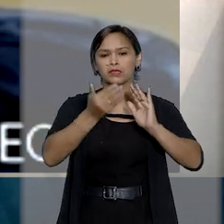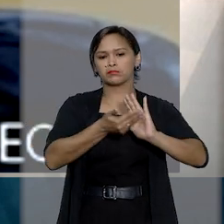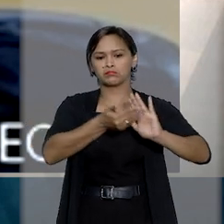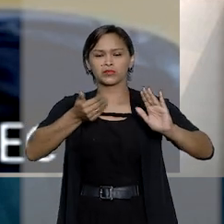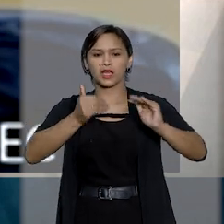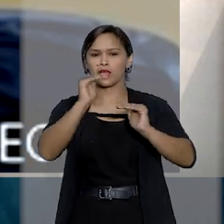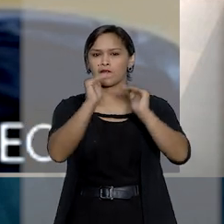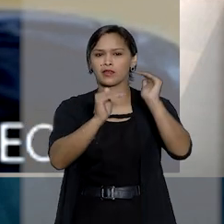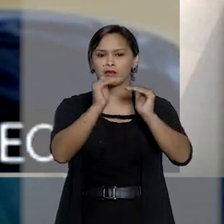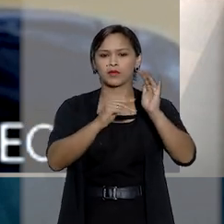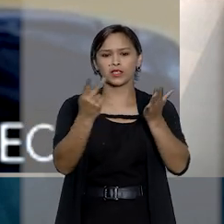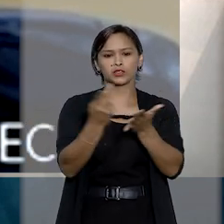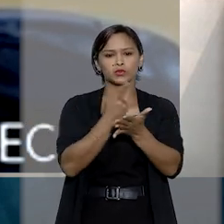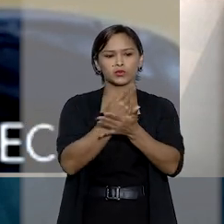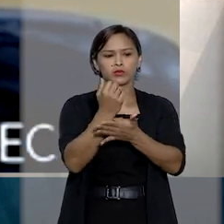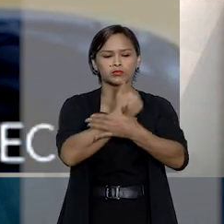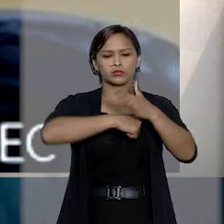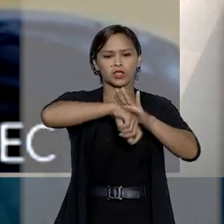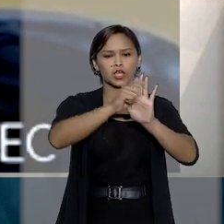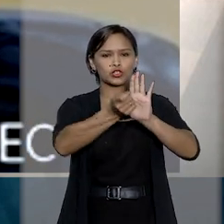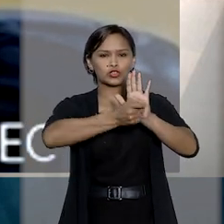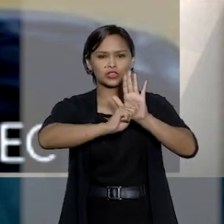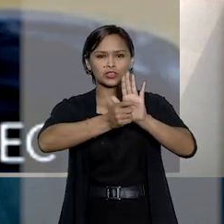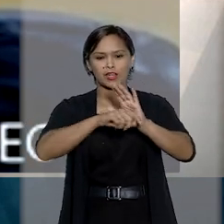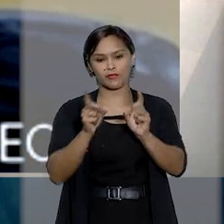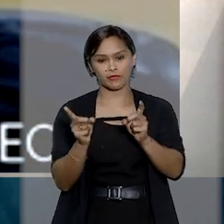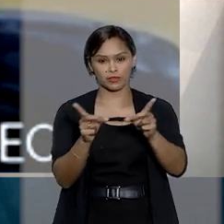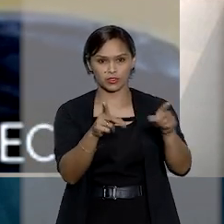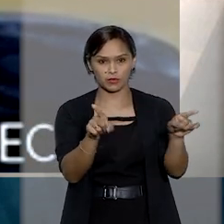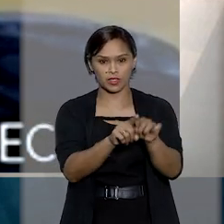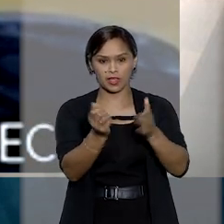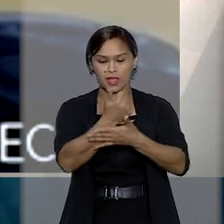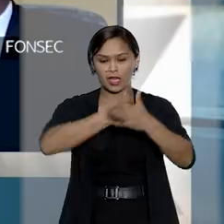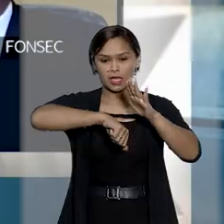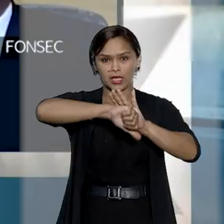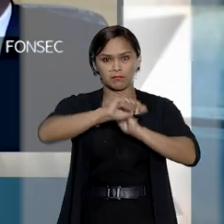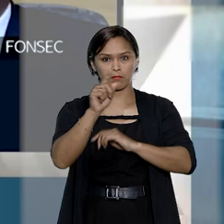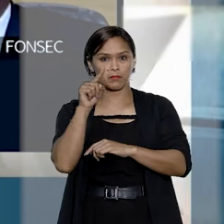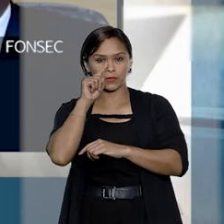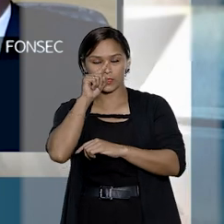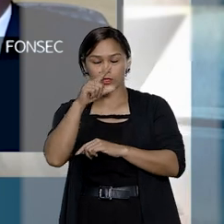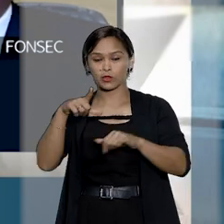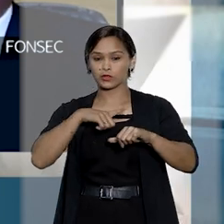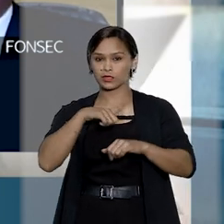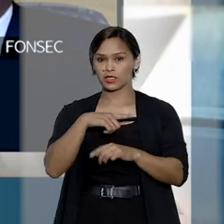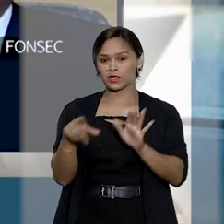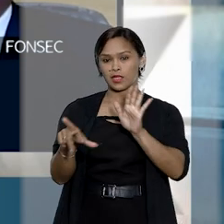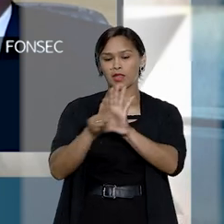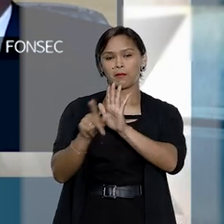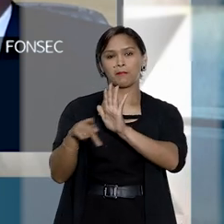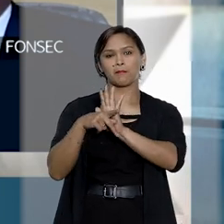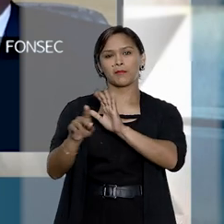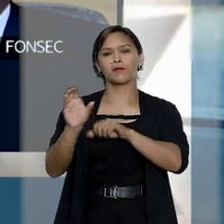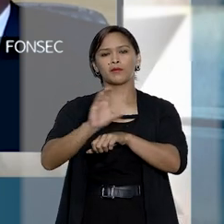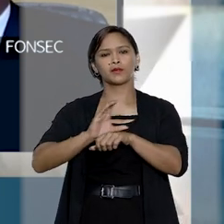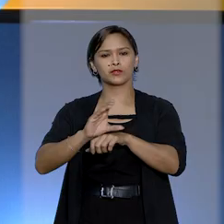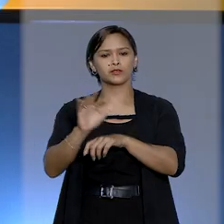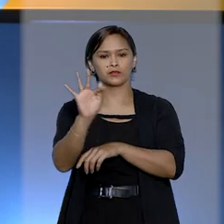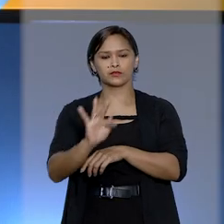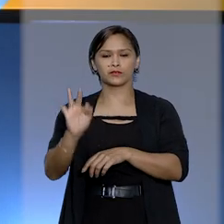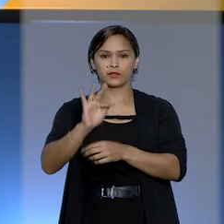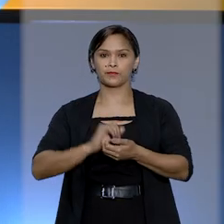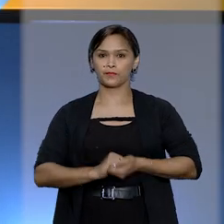equiparação do delito de tráfico de entorpecentes a crime hediondo, o que está previsto na própria Constituição.